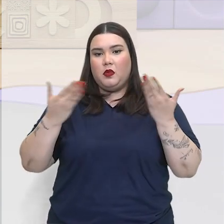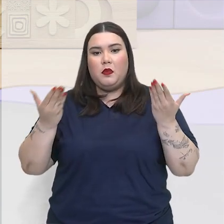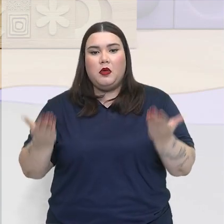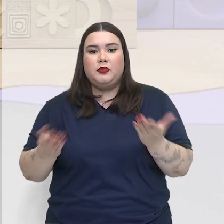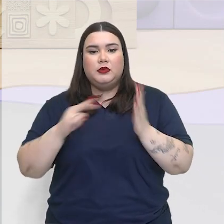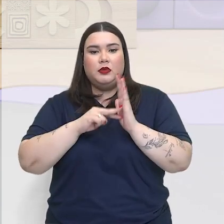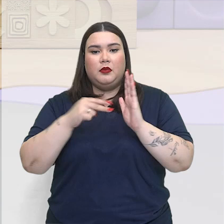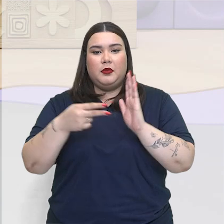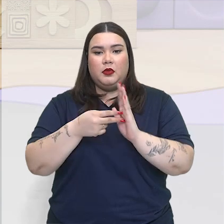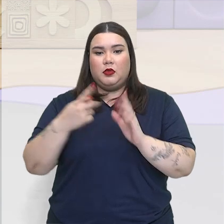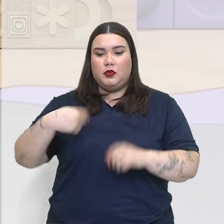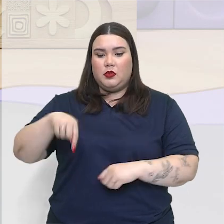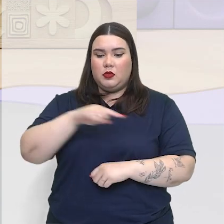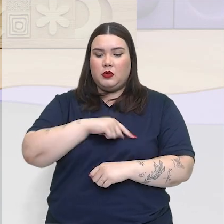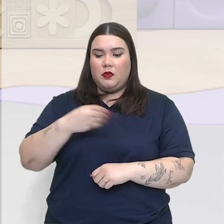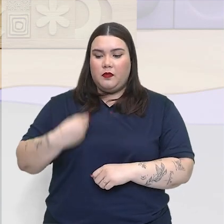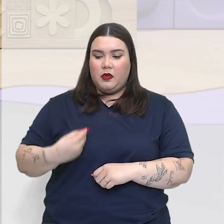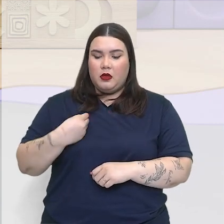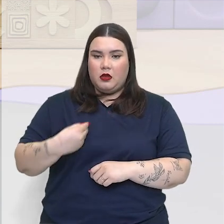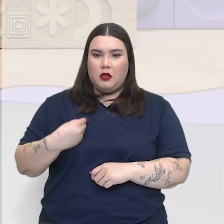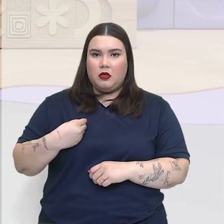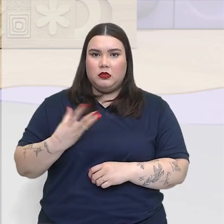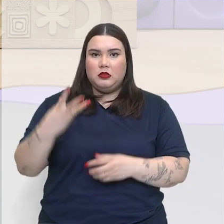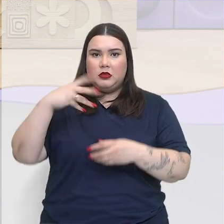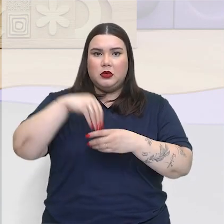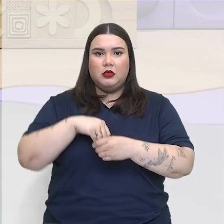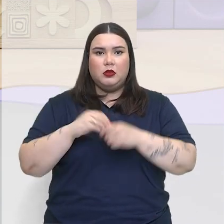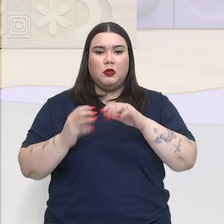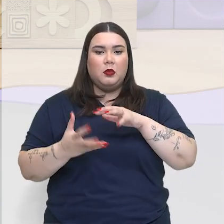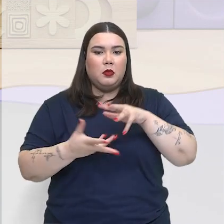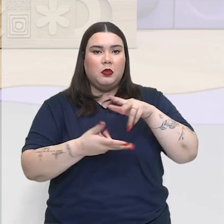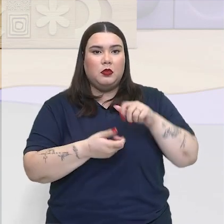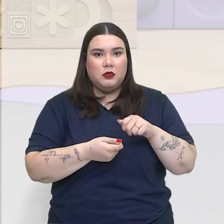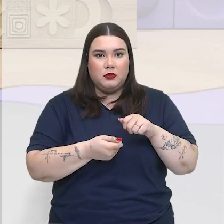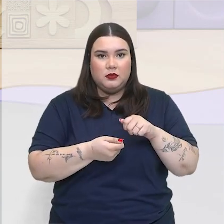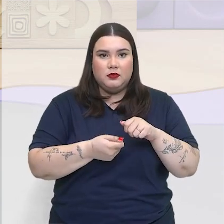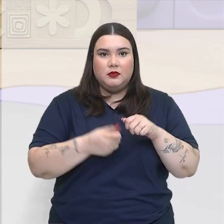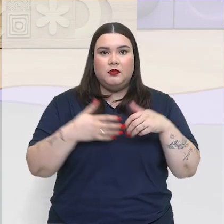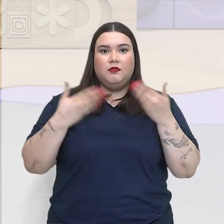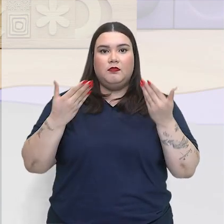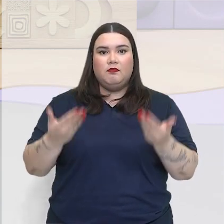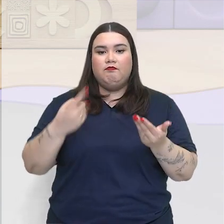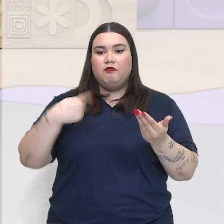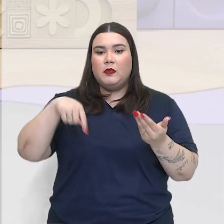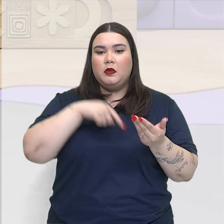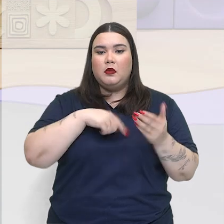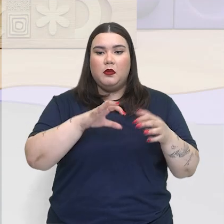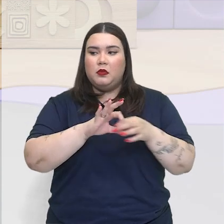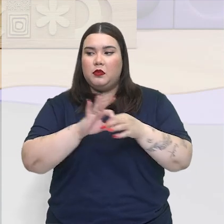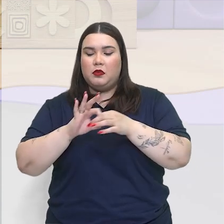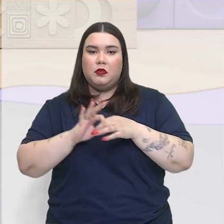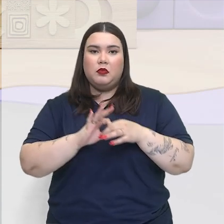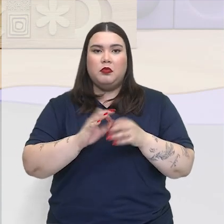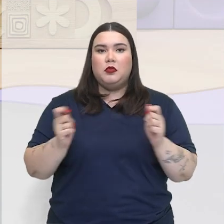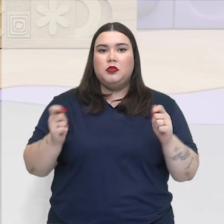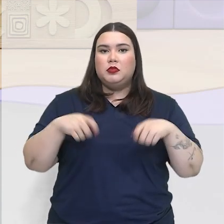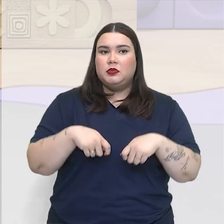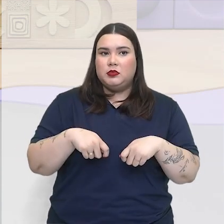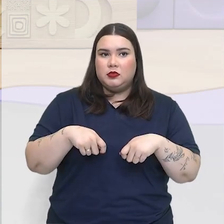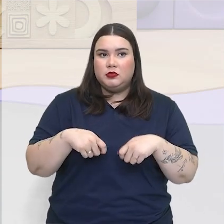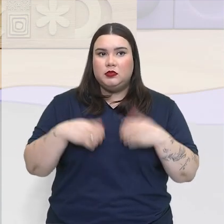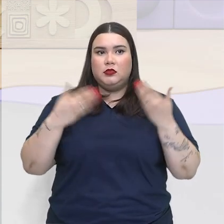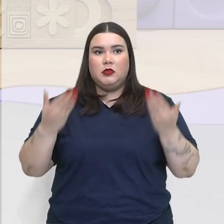o significado de nossa presença no mundo? O que nos une?